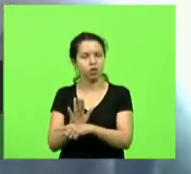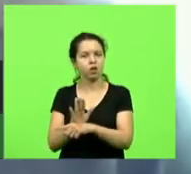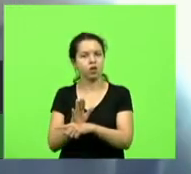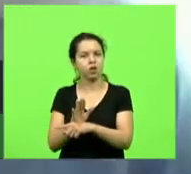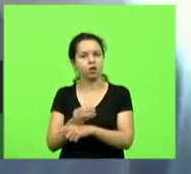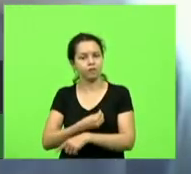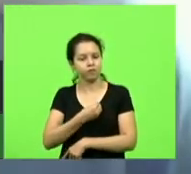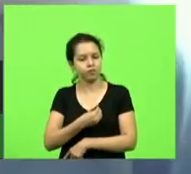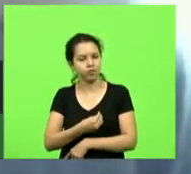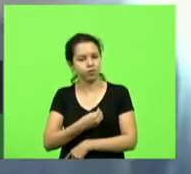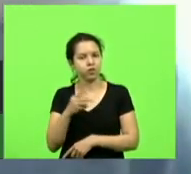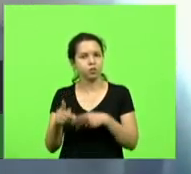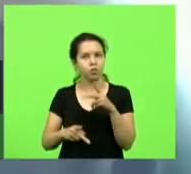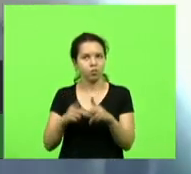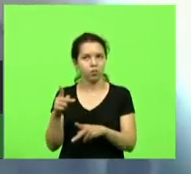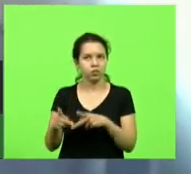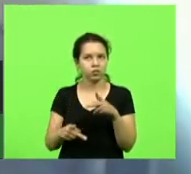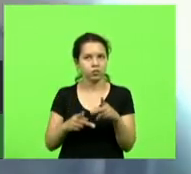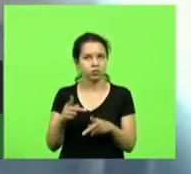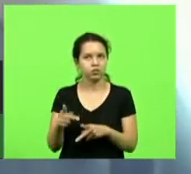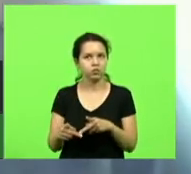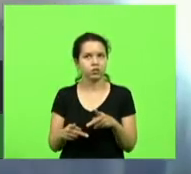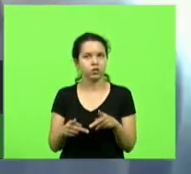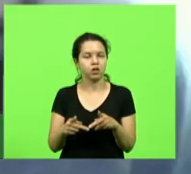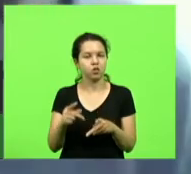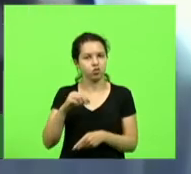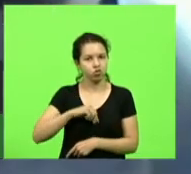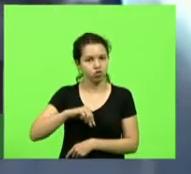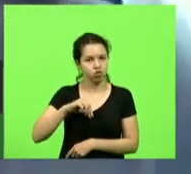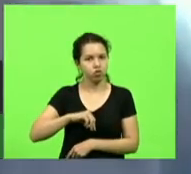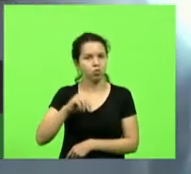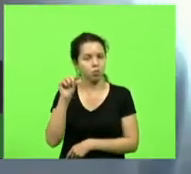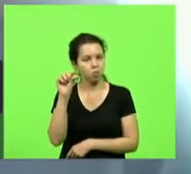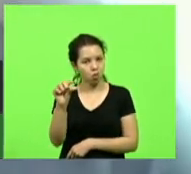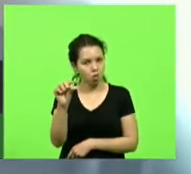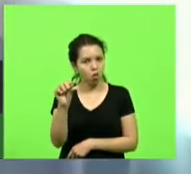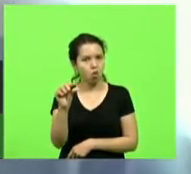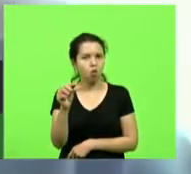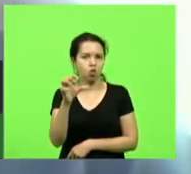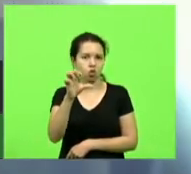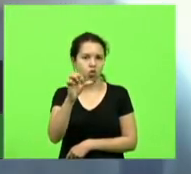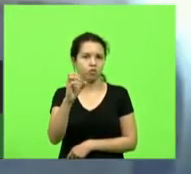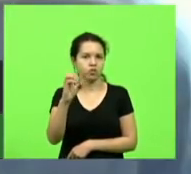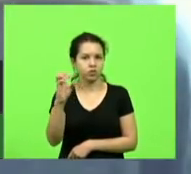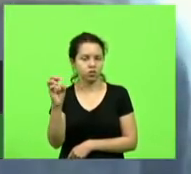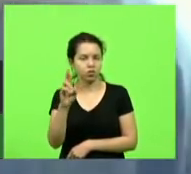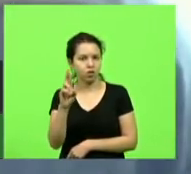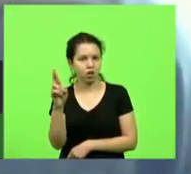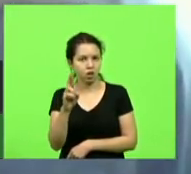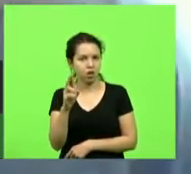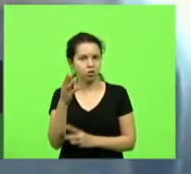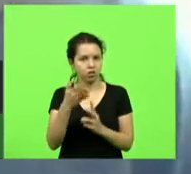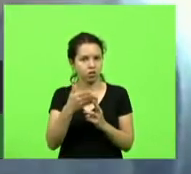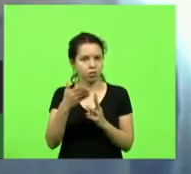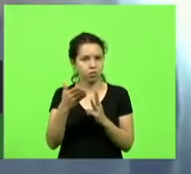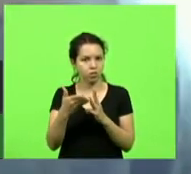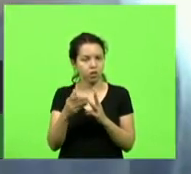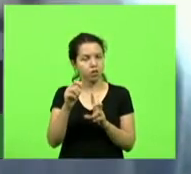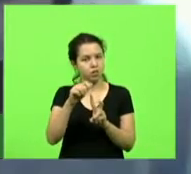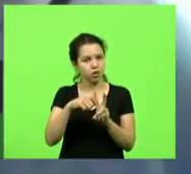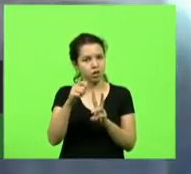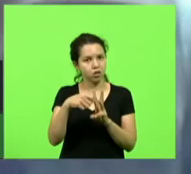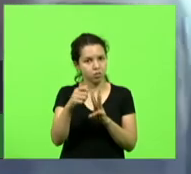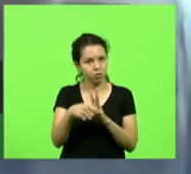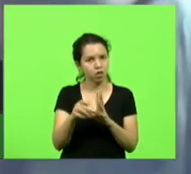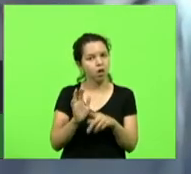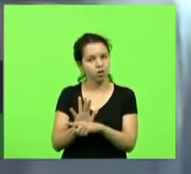nosso povo. Com a diferença mínima, é, mas vai fazer. Né? R$ 900 em 3 parcelas, por 3 meses